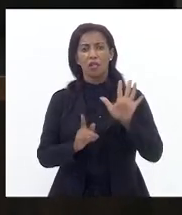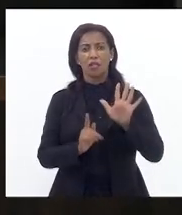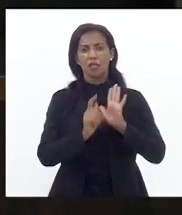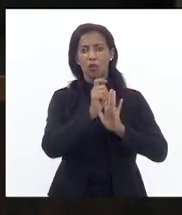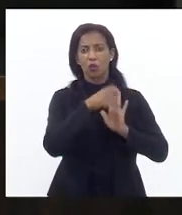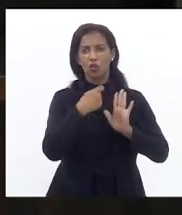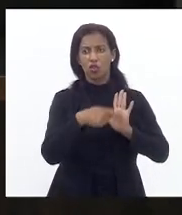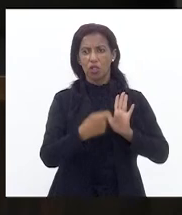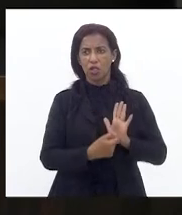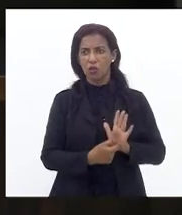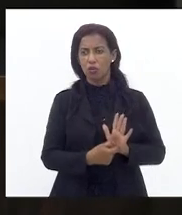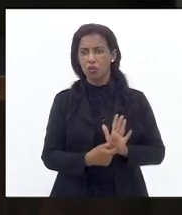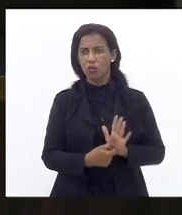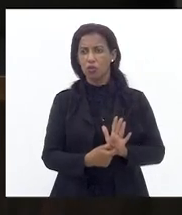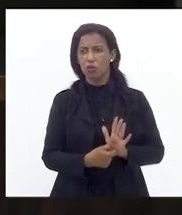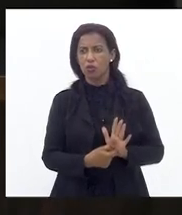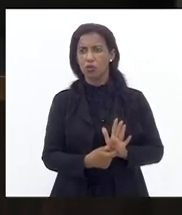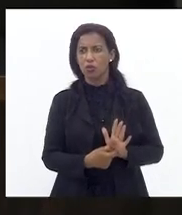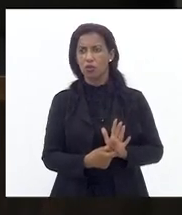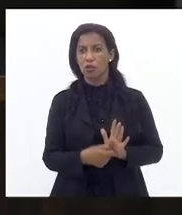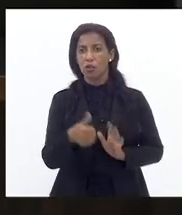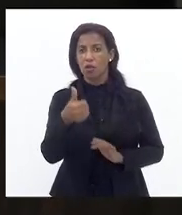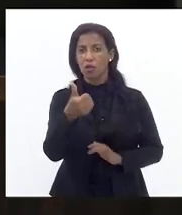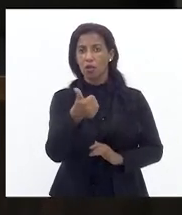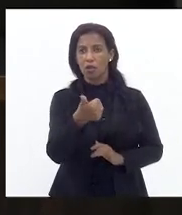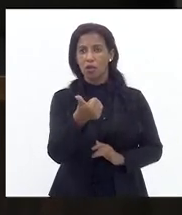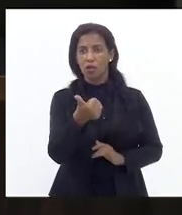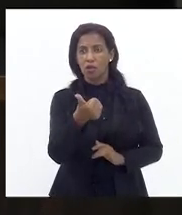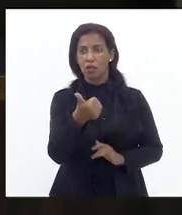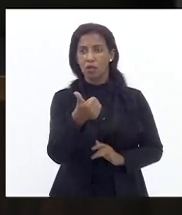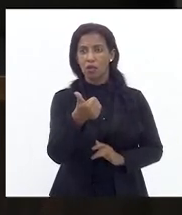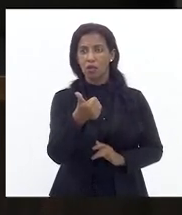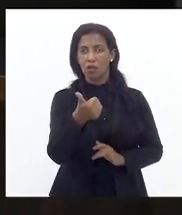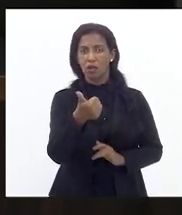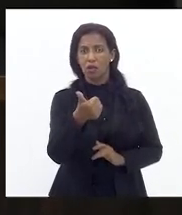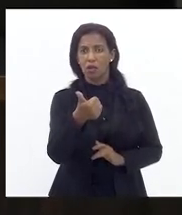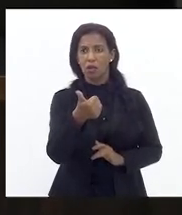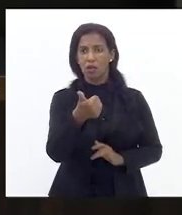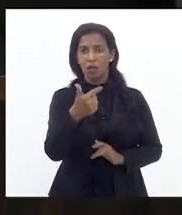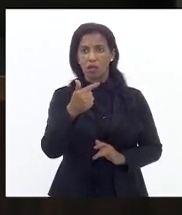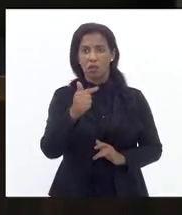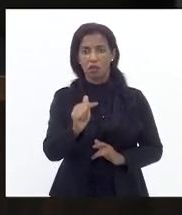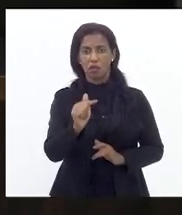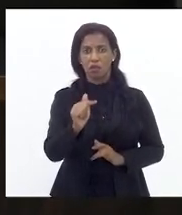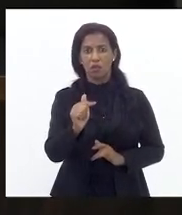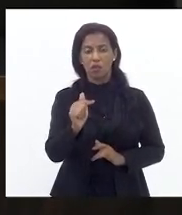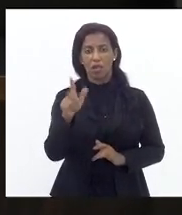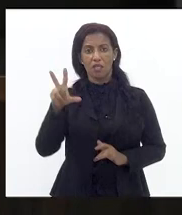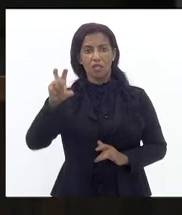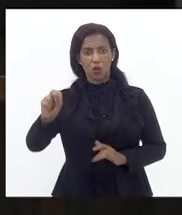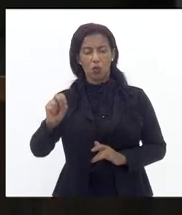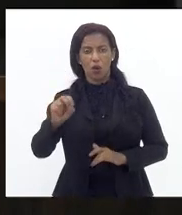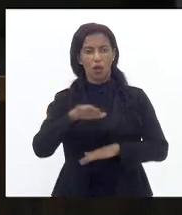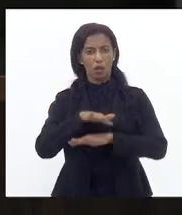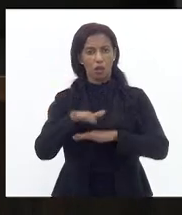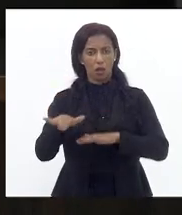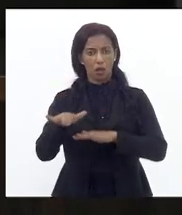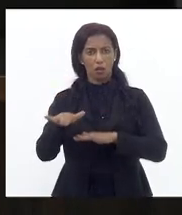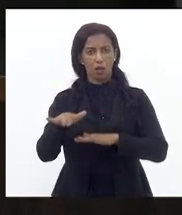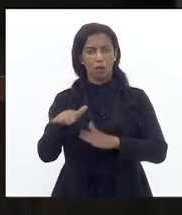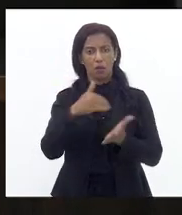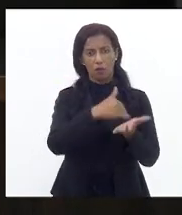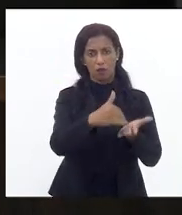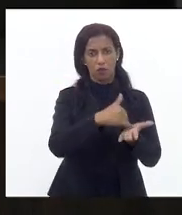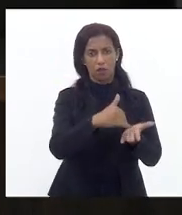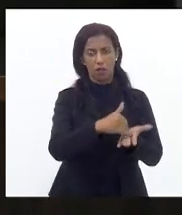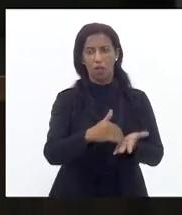inscritos e repito os 10 16 e 17 e 50 a palavra o secretário de fazenda Dr